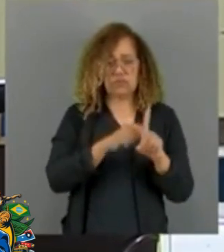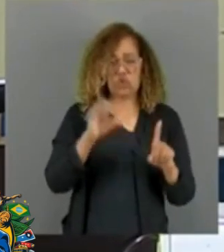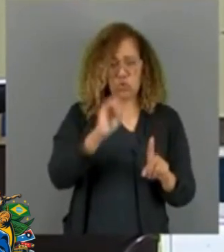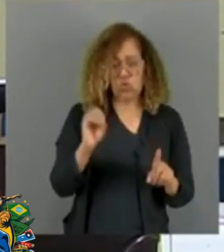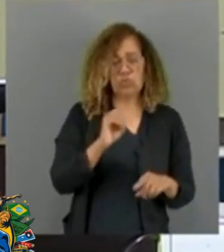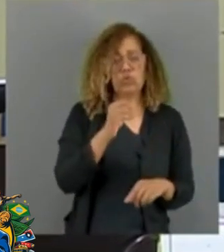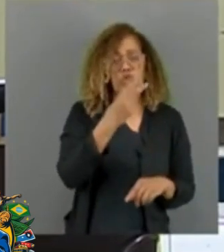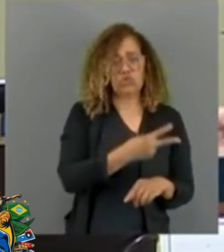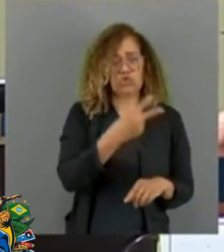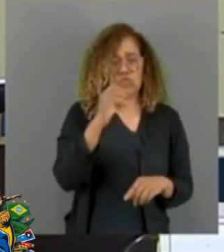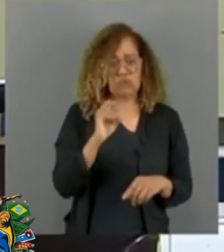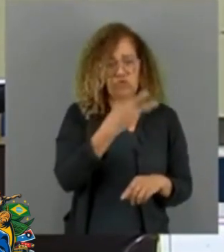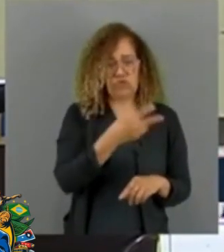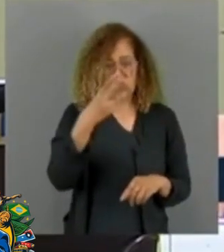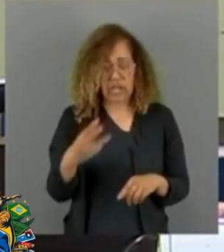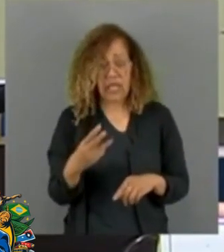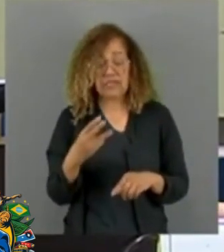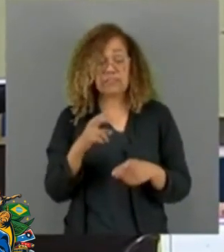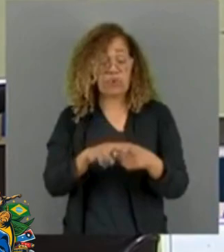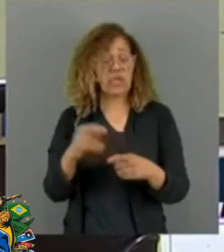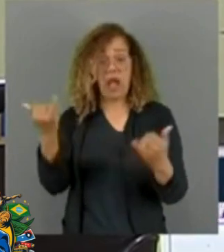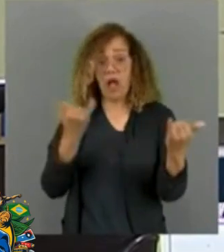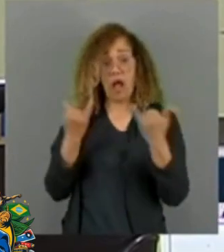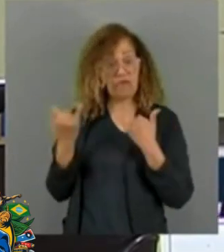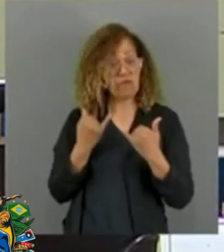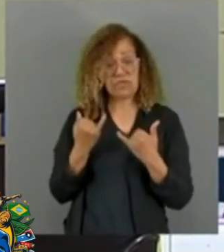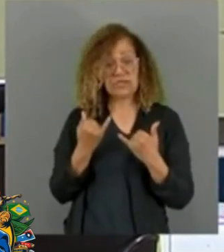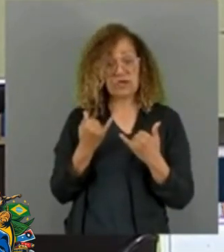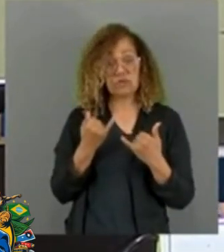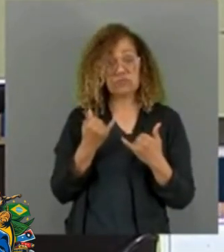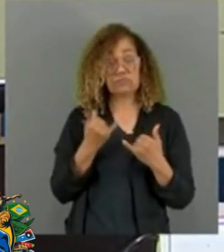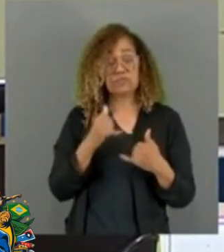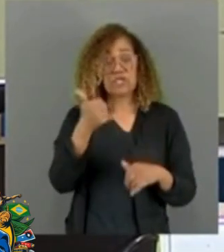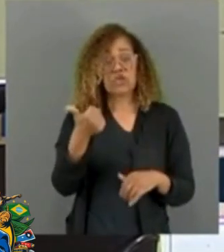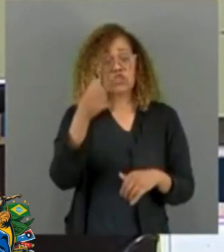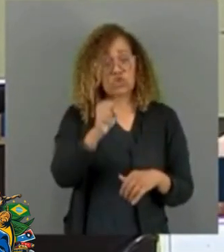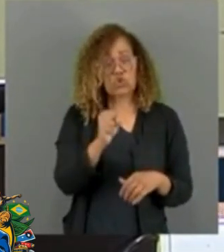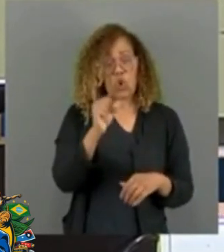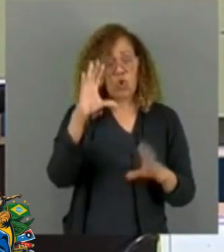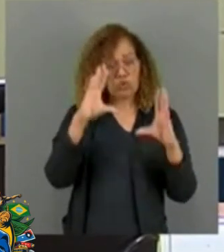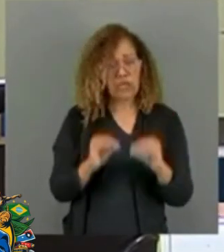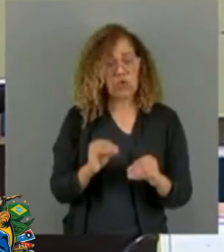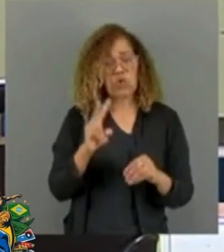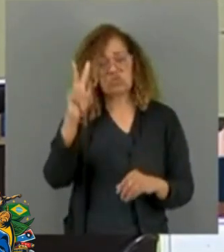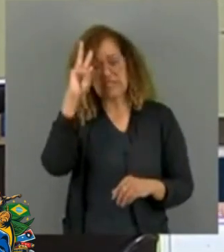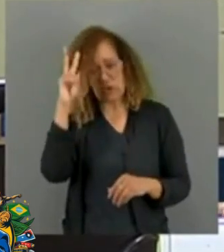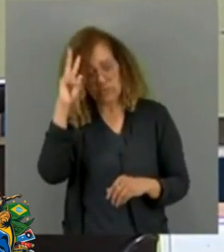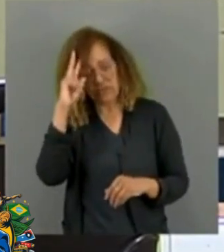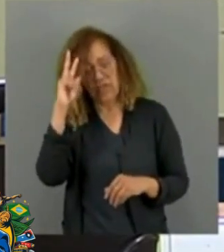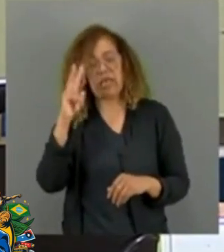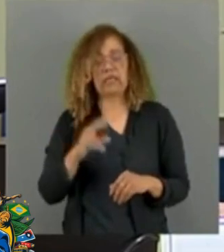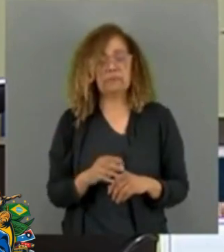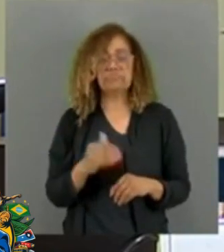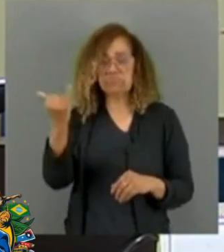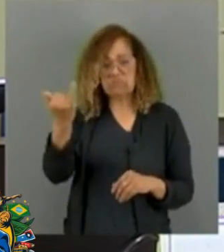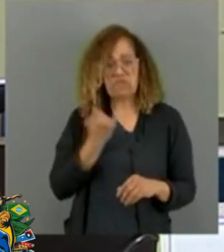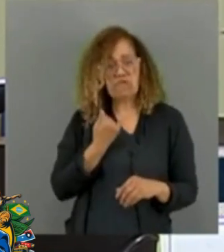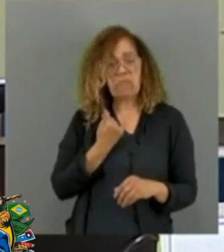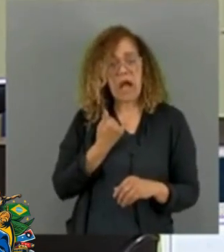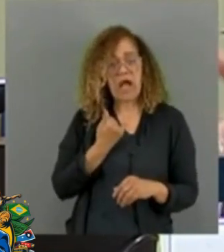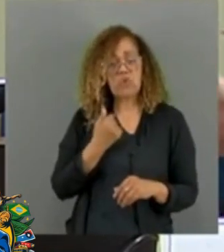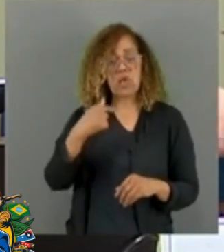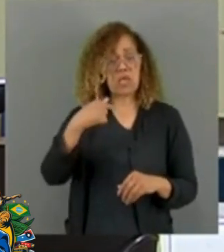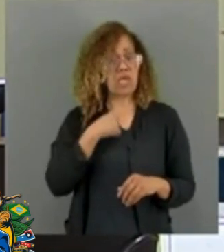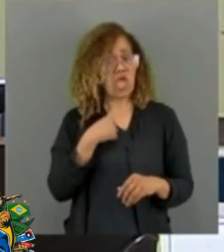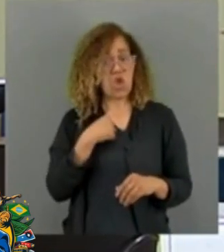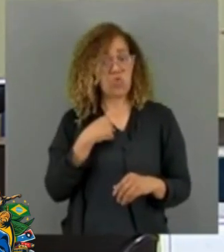se deu a expulsão a partir de um aviso que recebi às 18h40 daquele 23 de outubro, uma segunda-feira, às 18h40, dizendo que eu